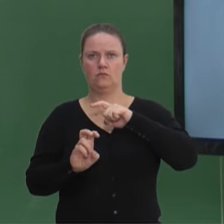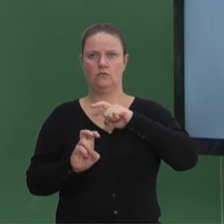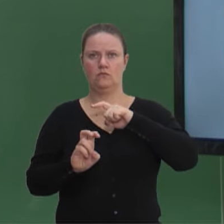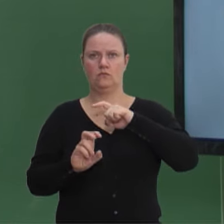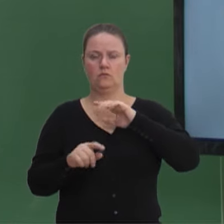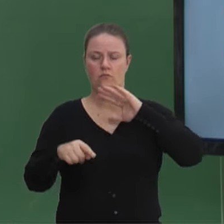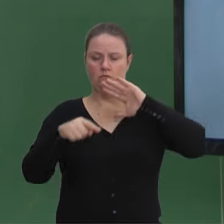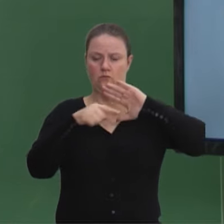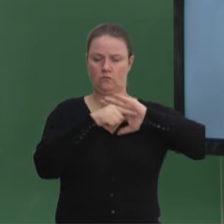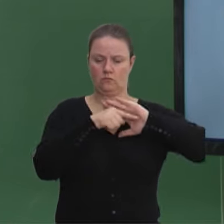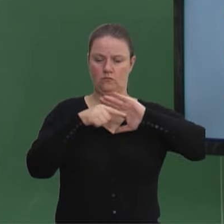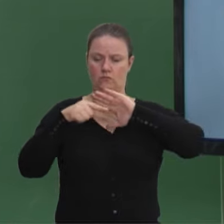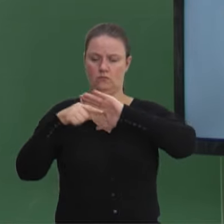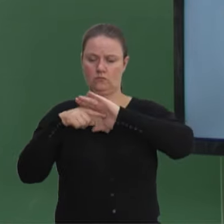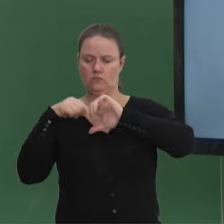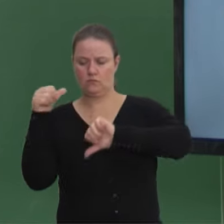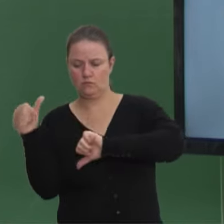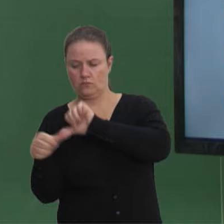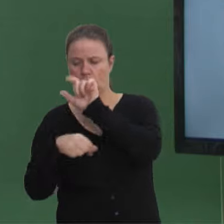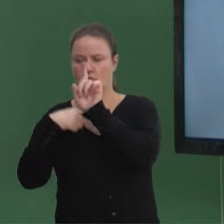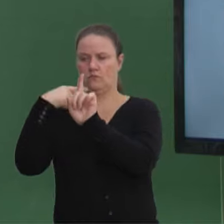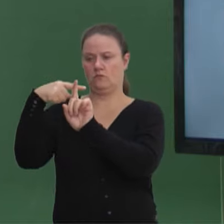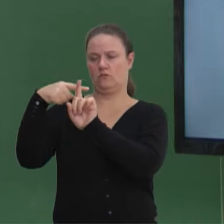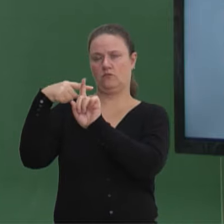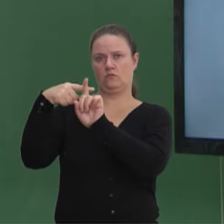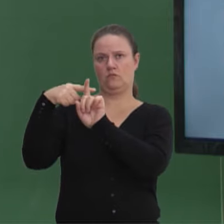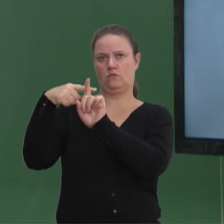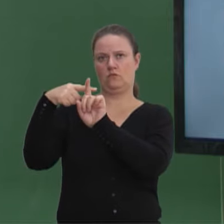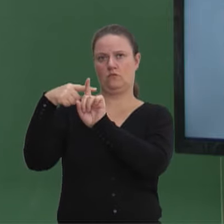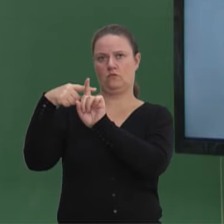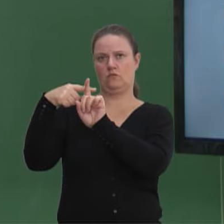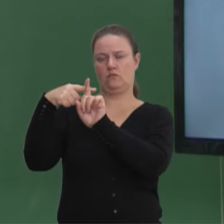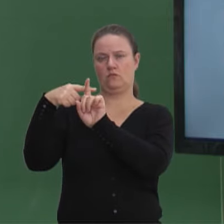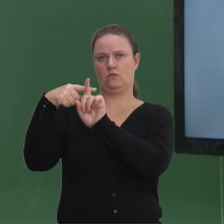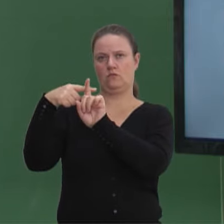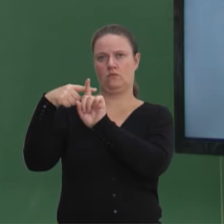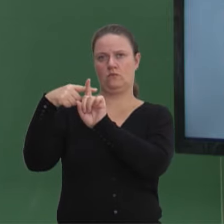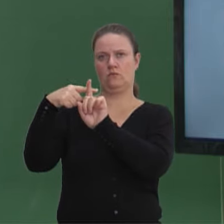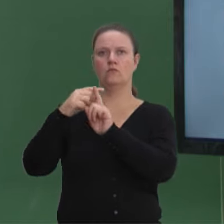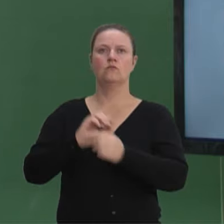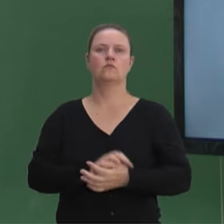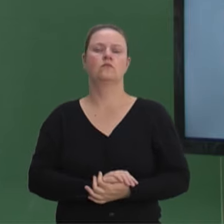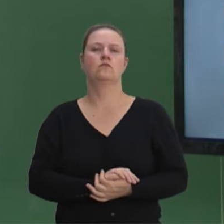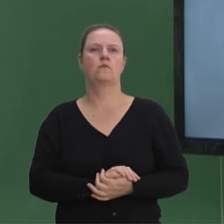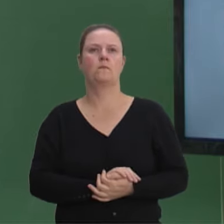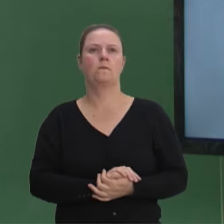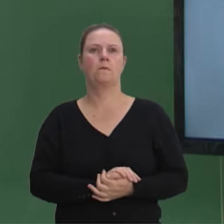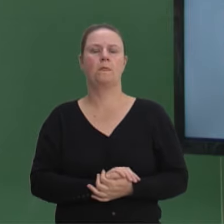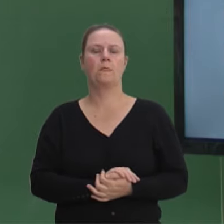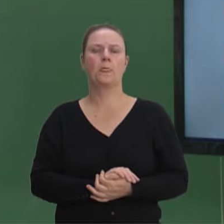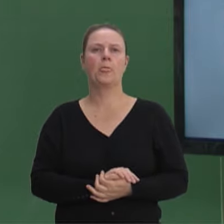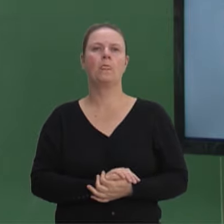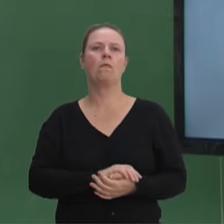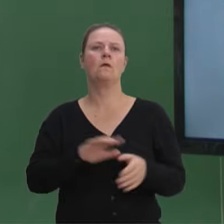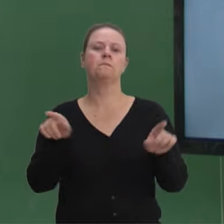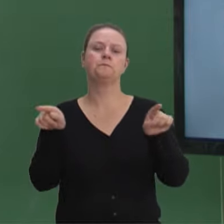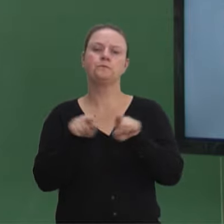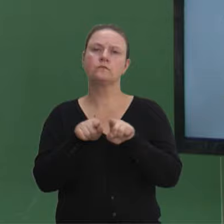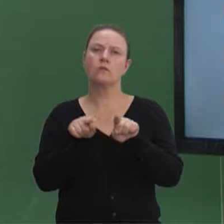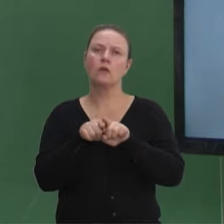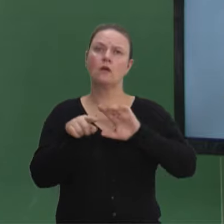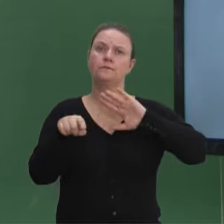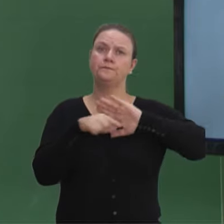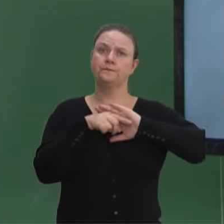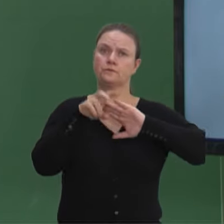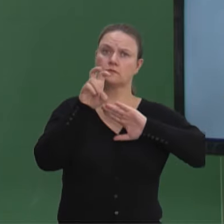Menos com menos, a gente vai ter mais y sobre 5. Igual, menos 5